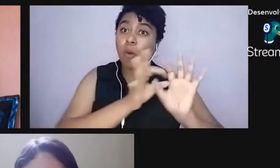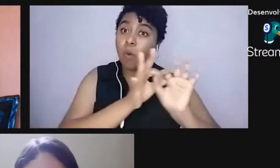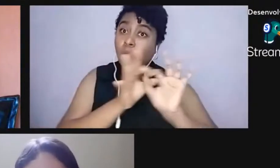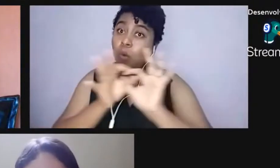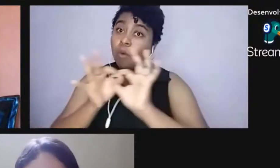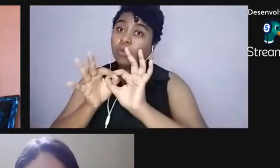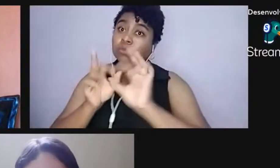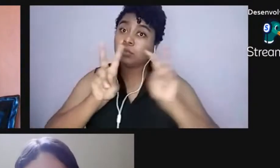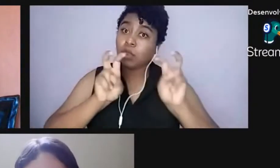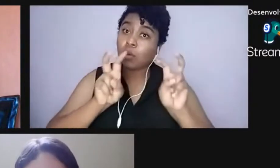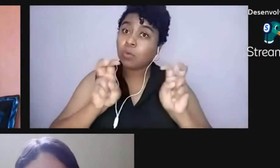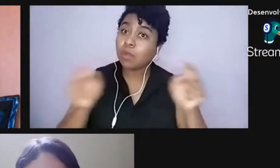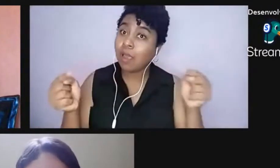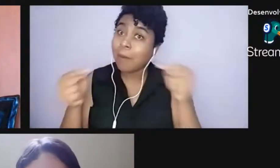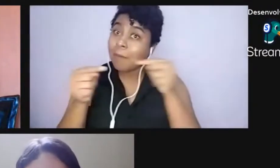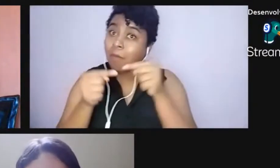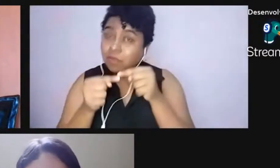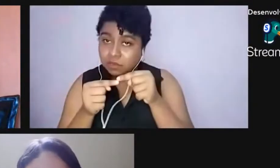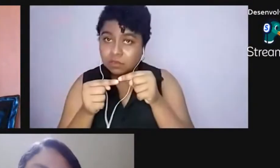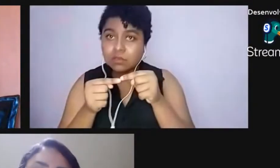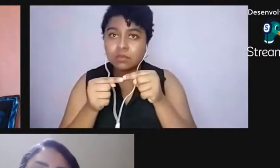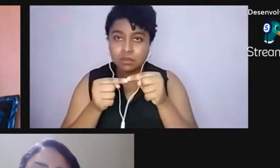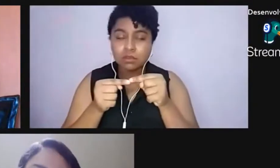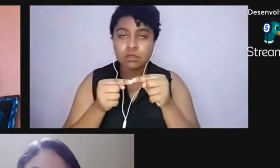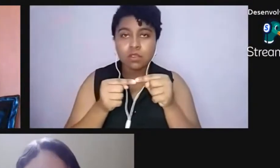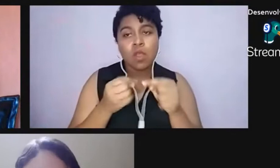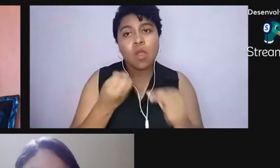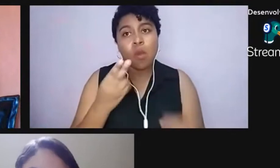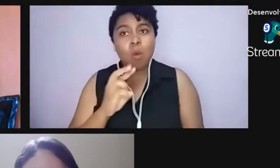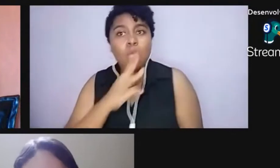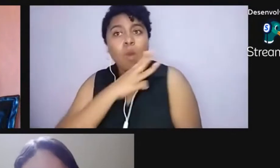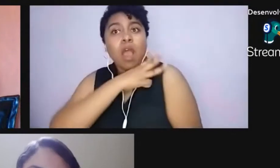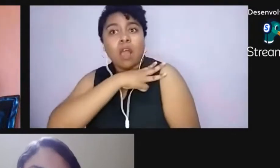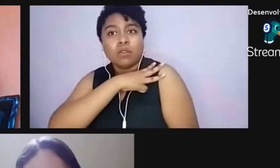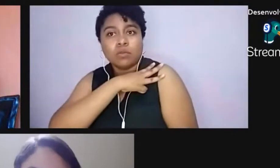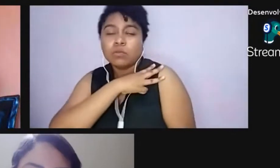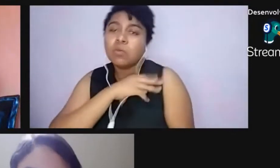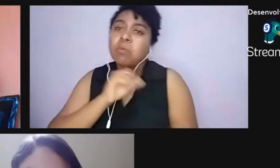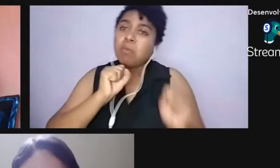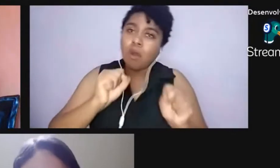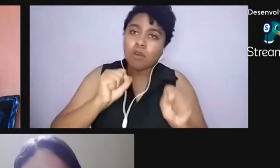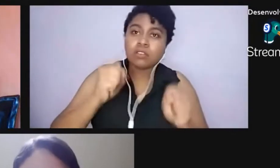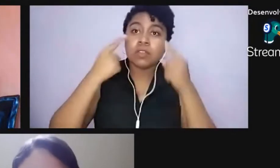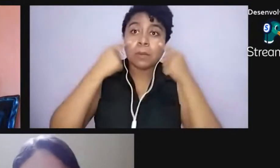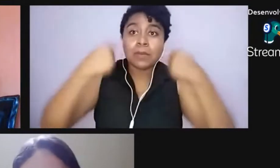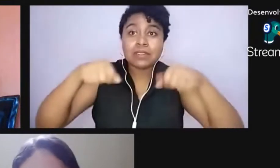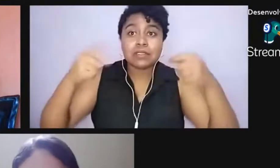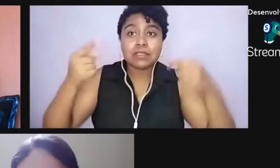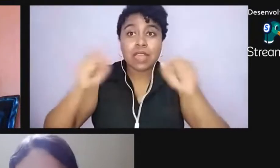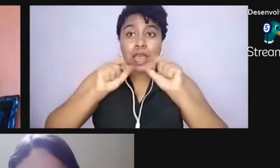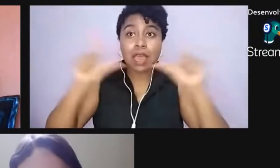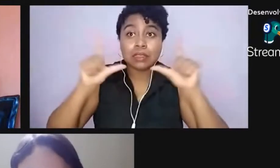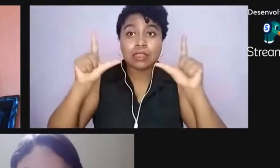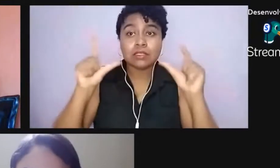alunos do ensino médio, você poderia ter essa abordagem. Uhum.